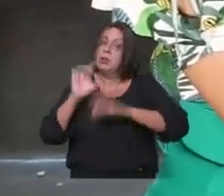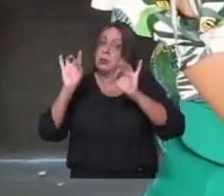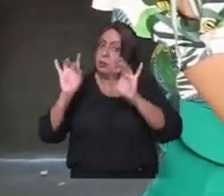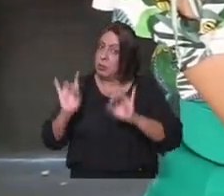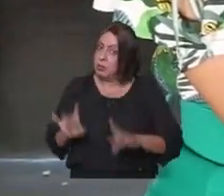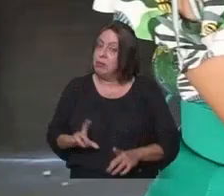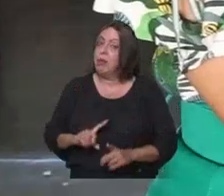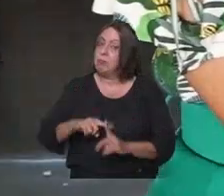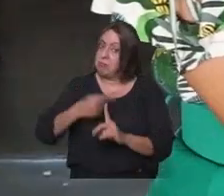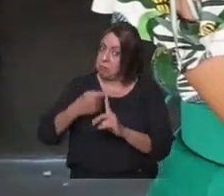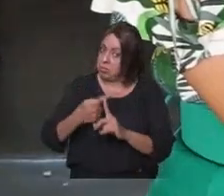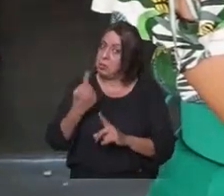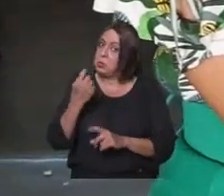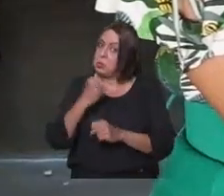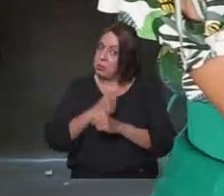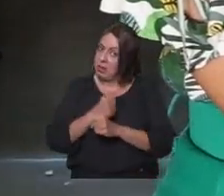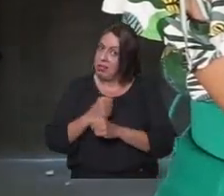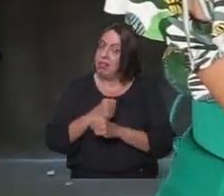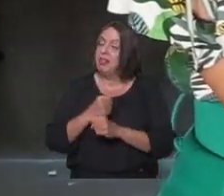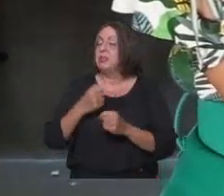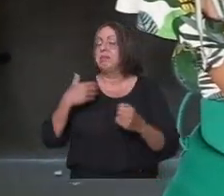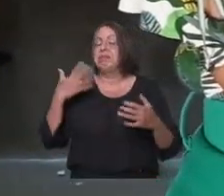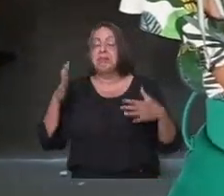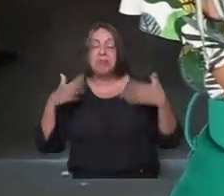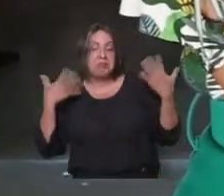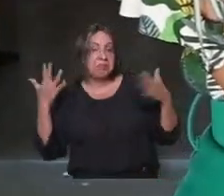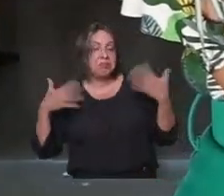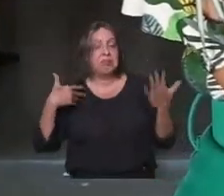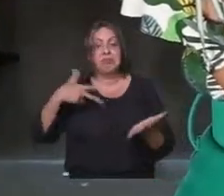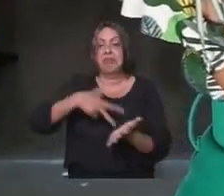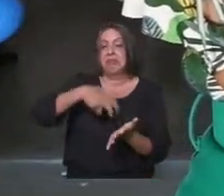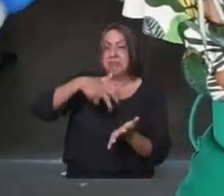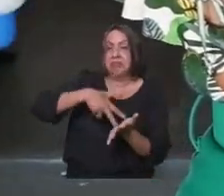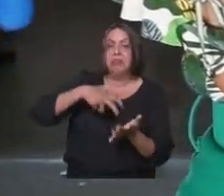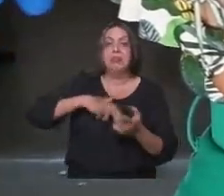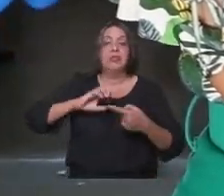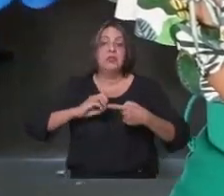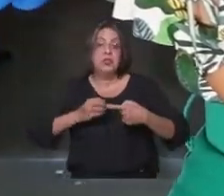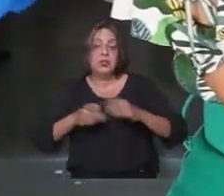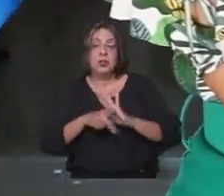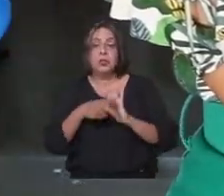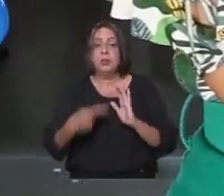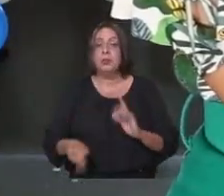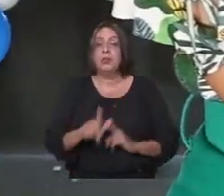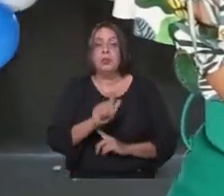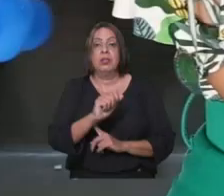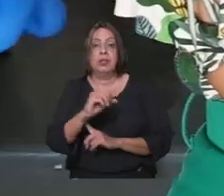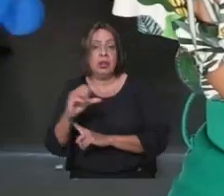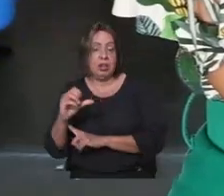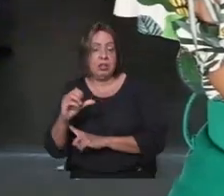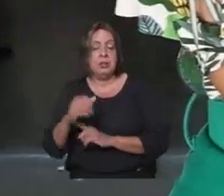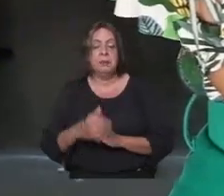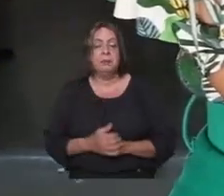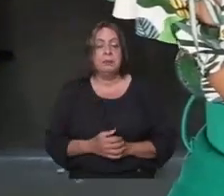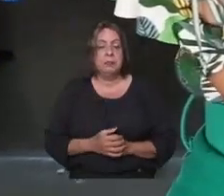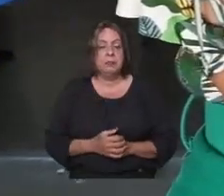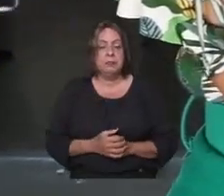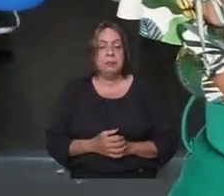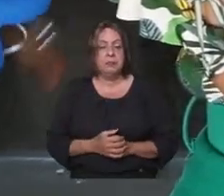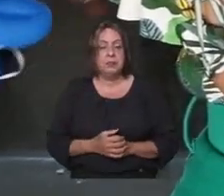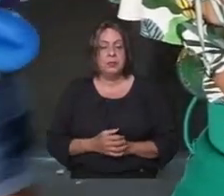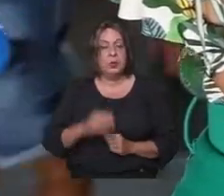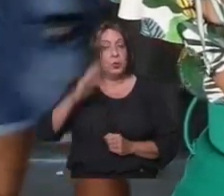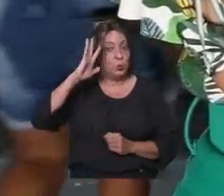um ano, poder comandar essa animação na feijoada do GAC, que tem uma proposta tão fundamental para o sonho